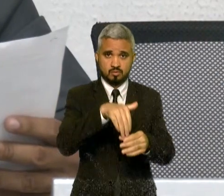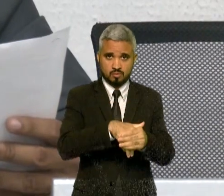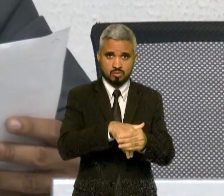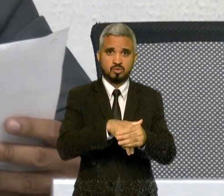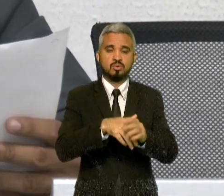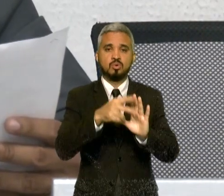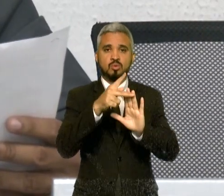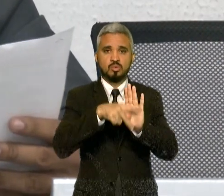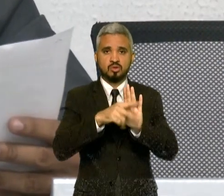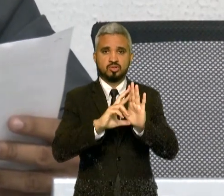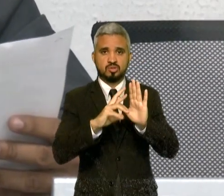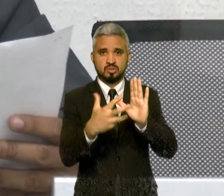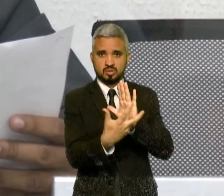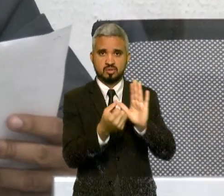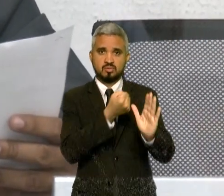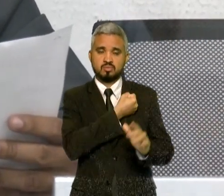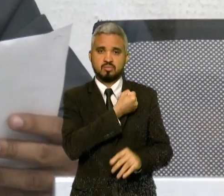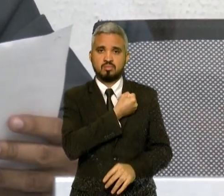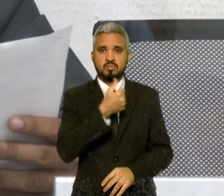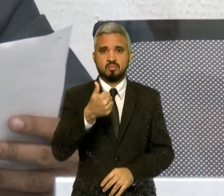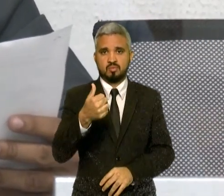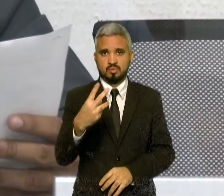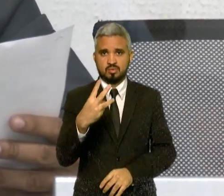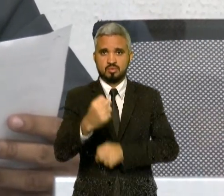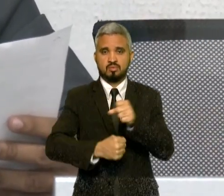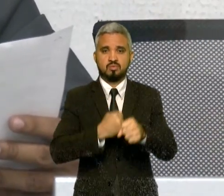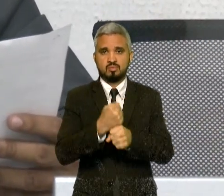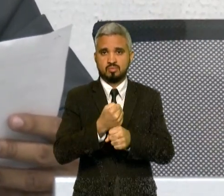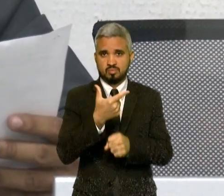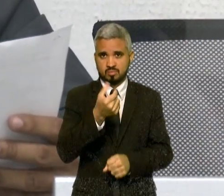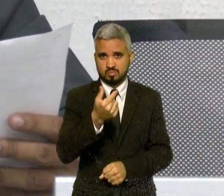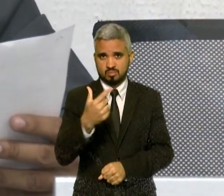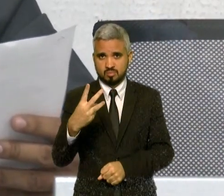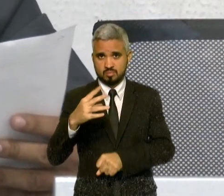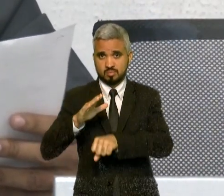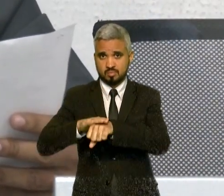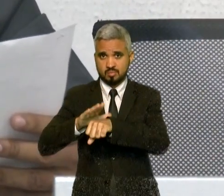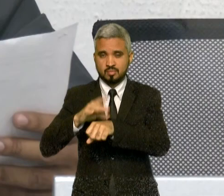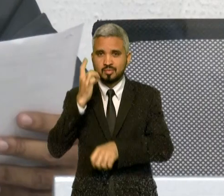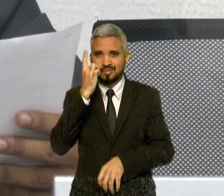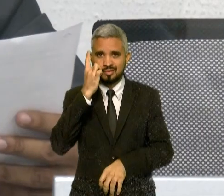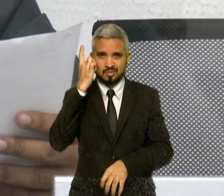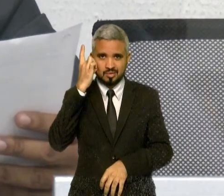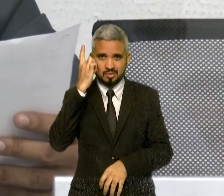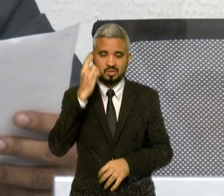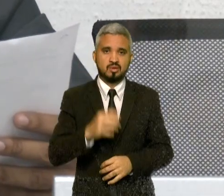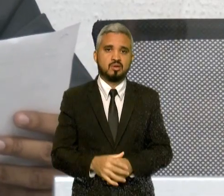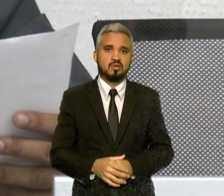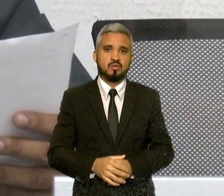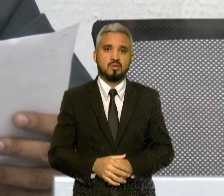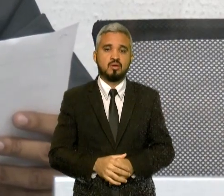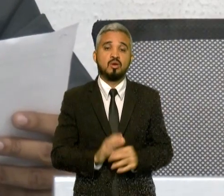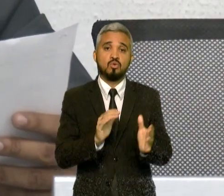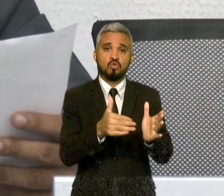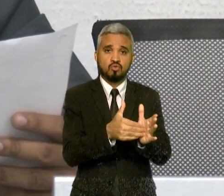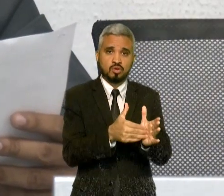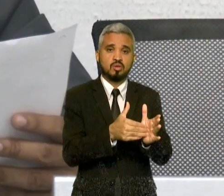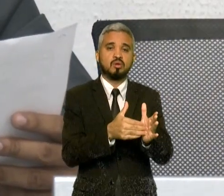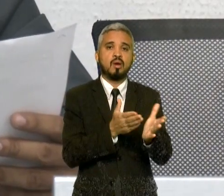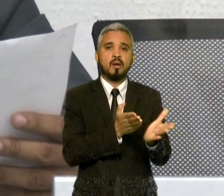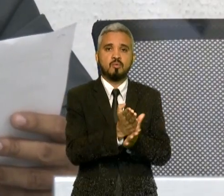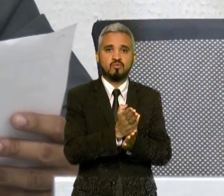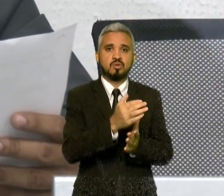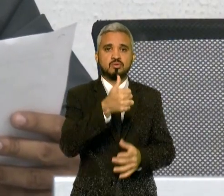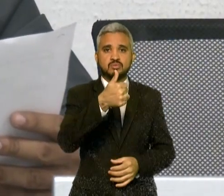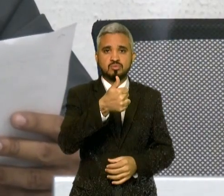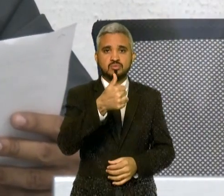número 013 de 2023, de autoria da deputada Daniela. Por fim, foram aprovados os requerimentos 154, de